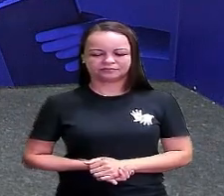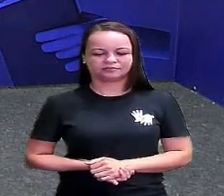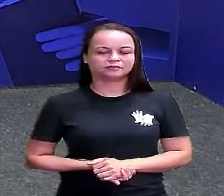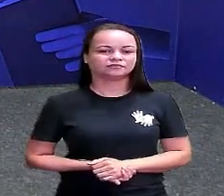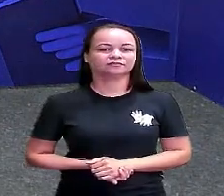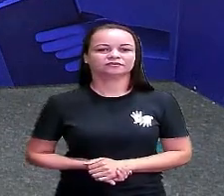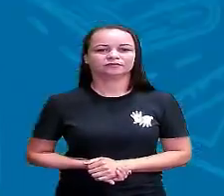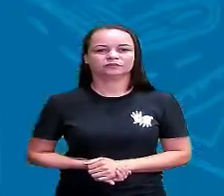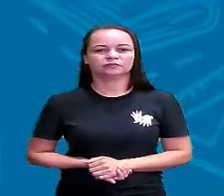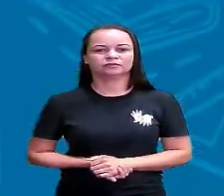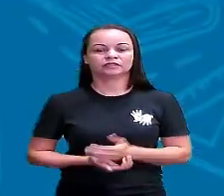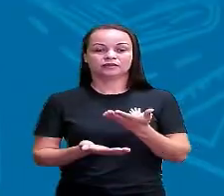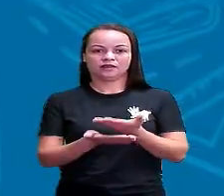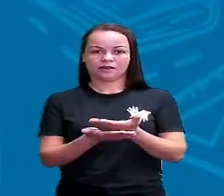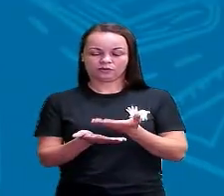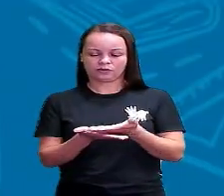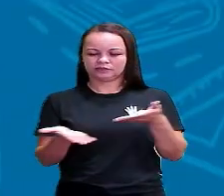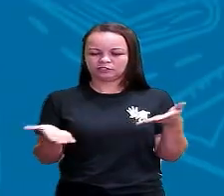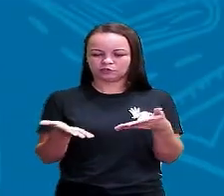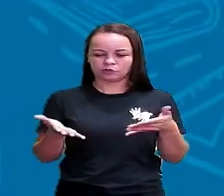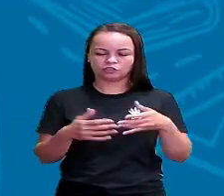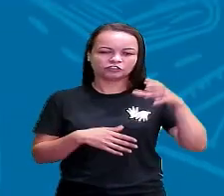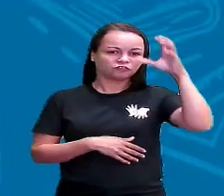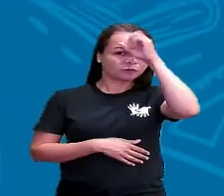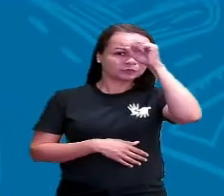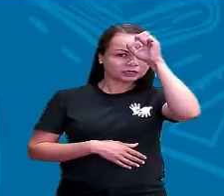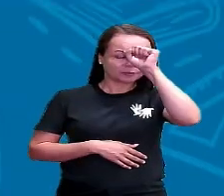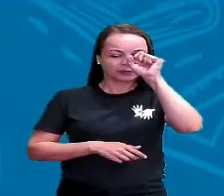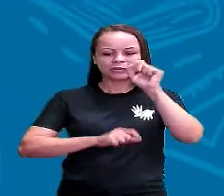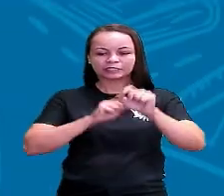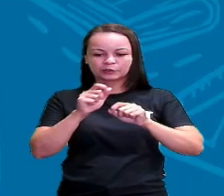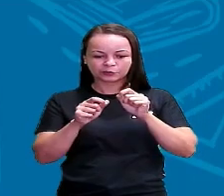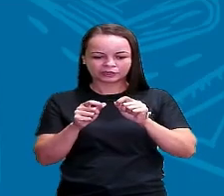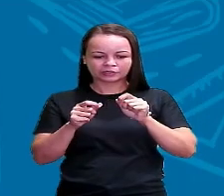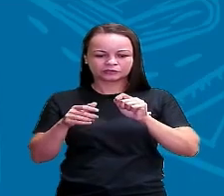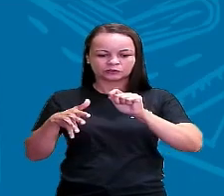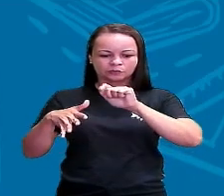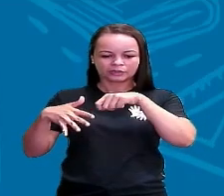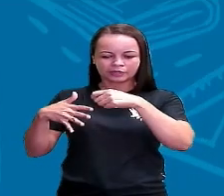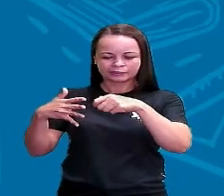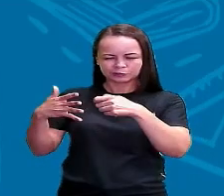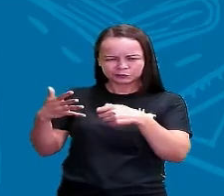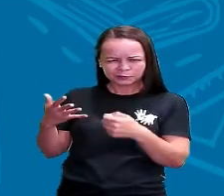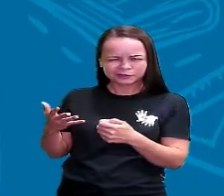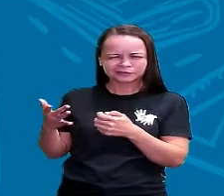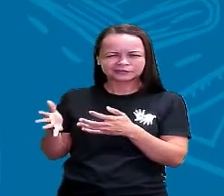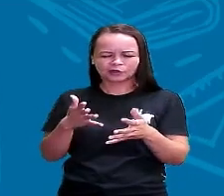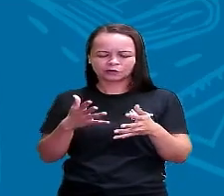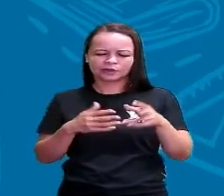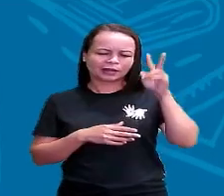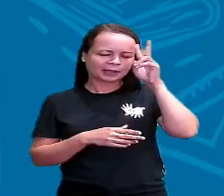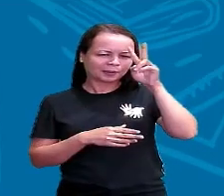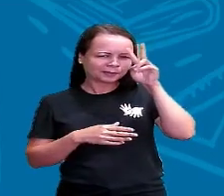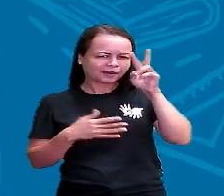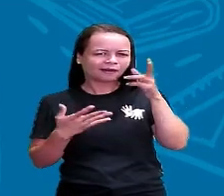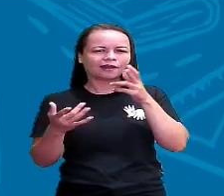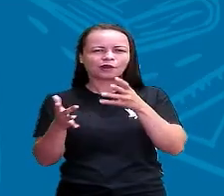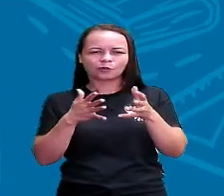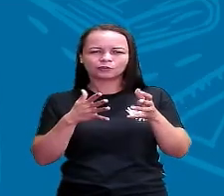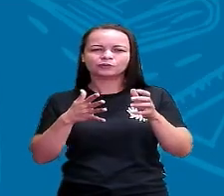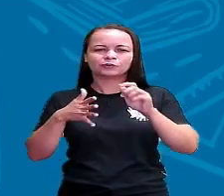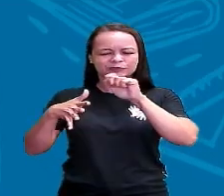Na aula de hoje vamos aprender um pouco sobre acentuação. Relembrar aí os acentos,